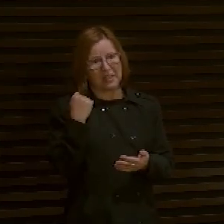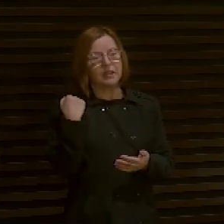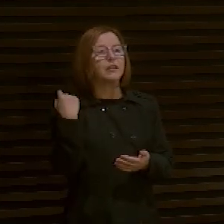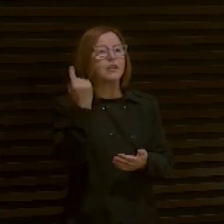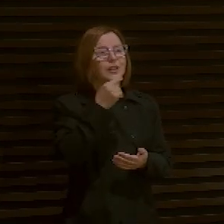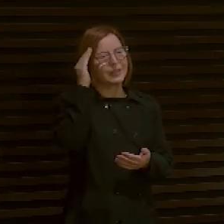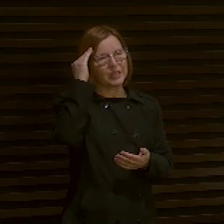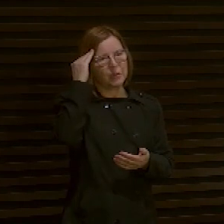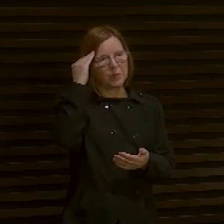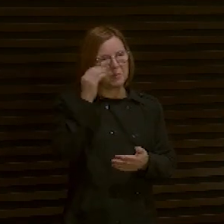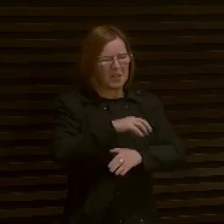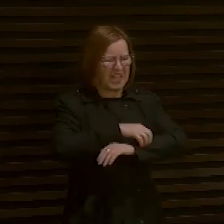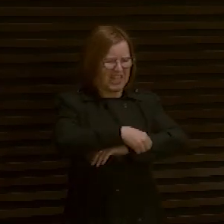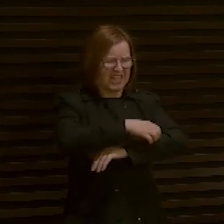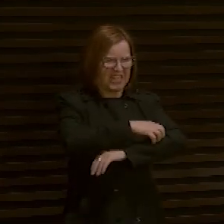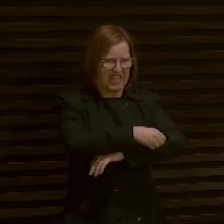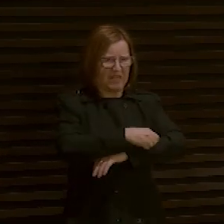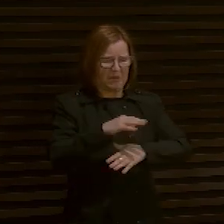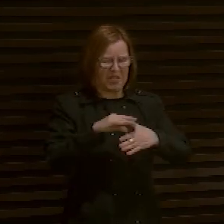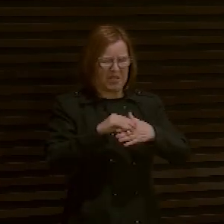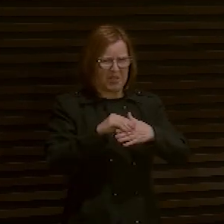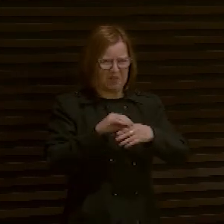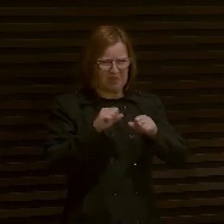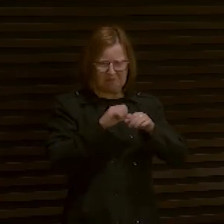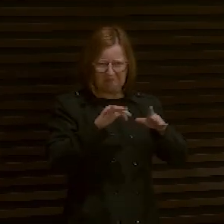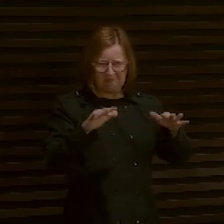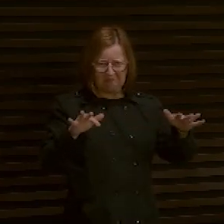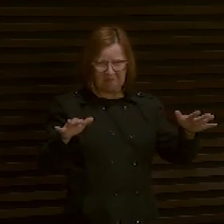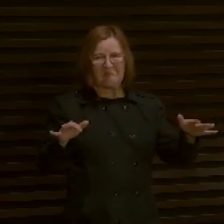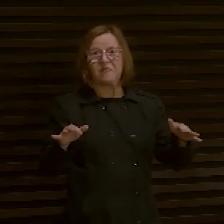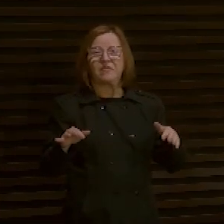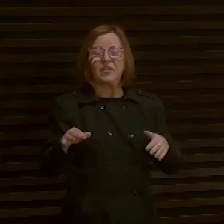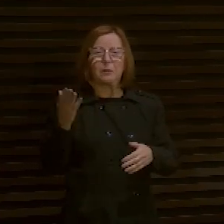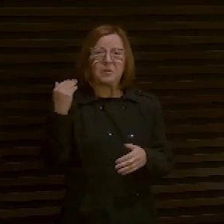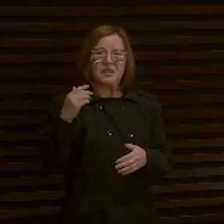um conjunto de doenças contagiosas de pele. Naquela época não tinha